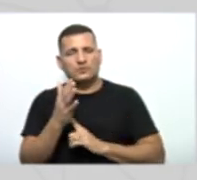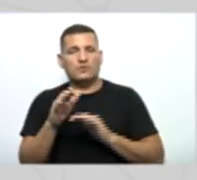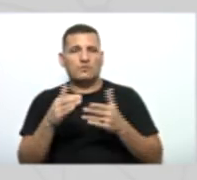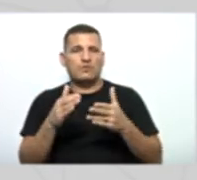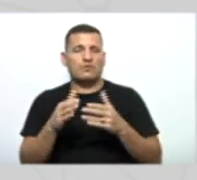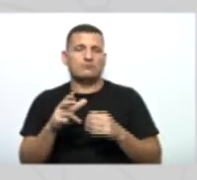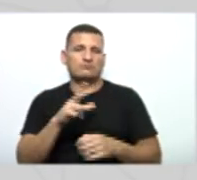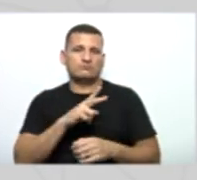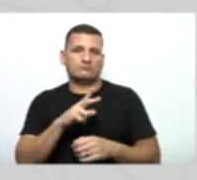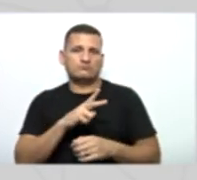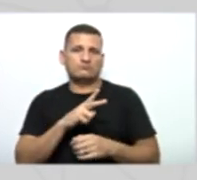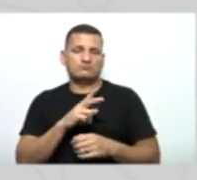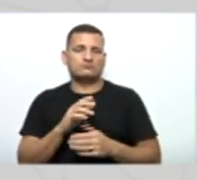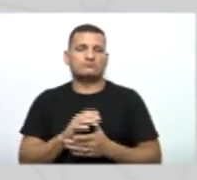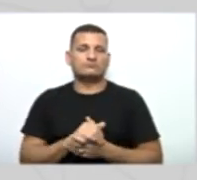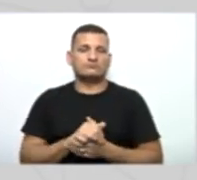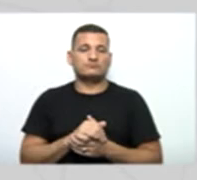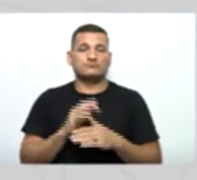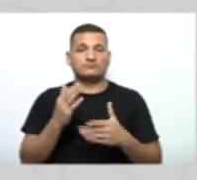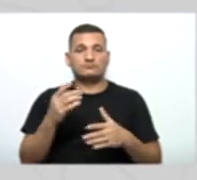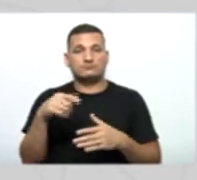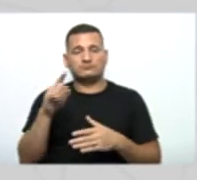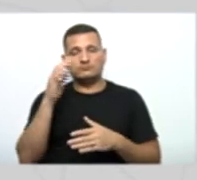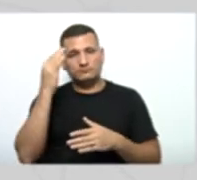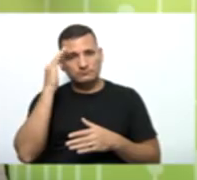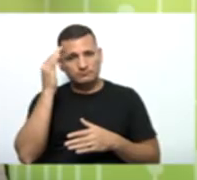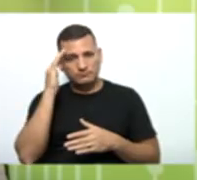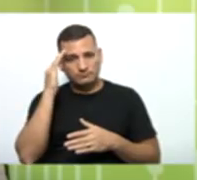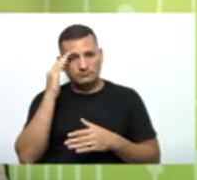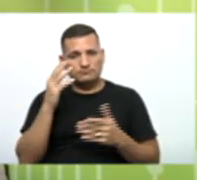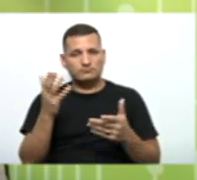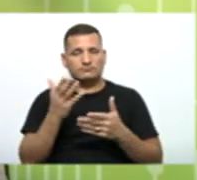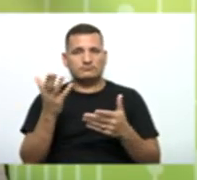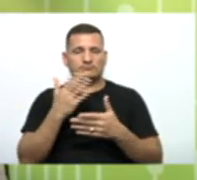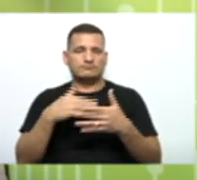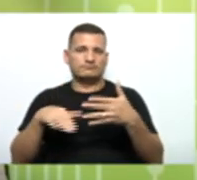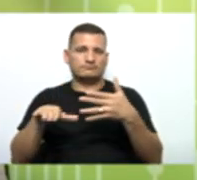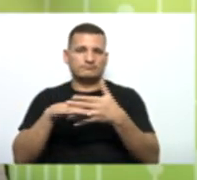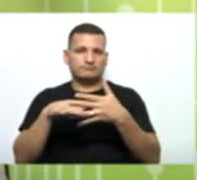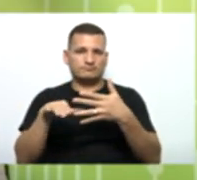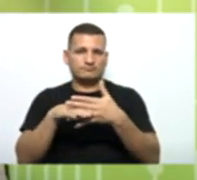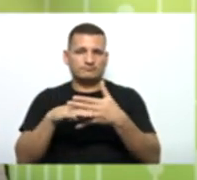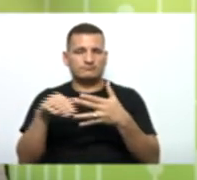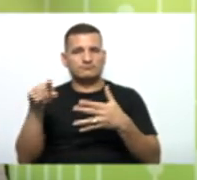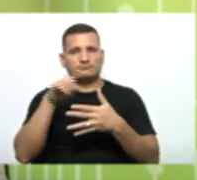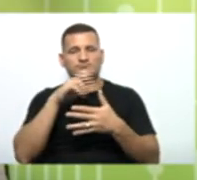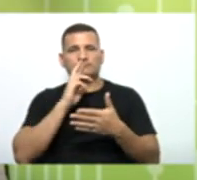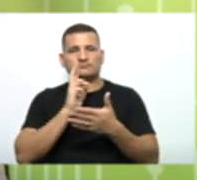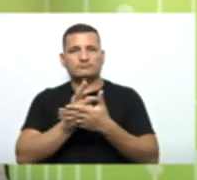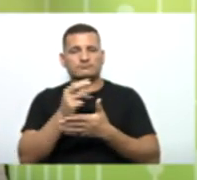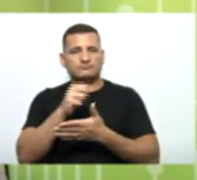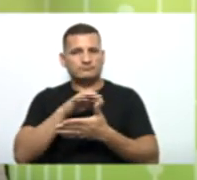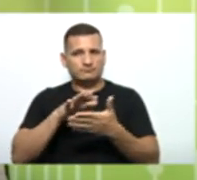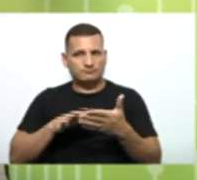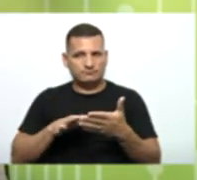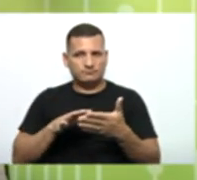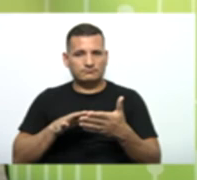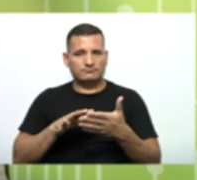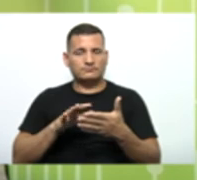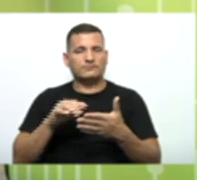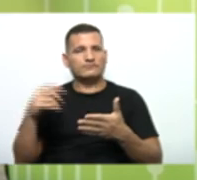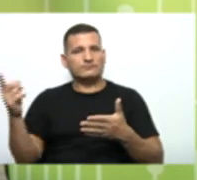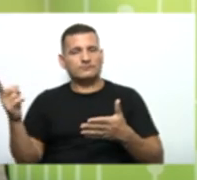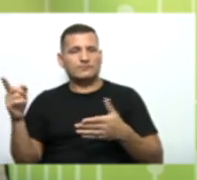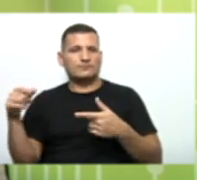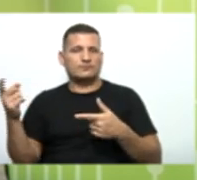beleza? Então espero que vocês tenham compreendido. Vamos dar um tempinho agora para vocês tentarem resolver as atividades de sala e depois a